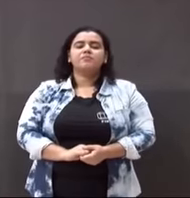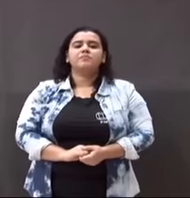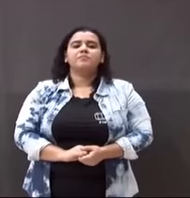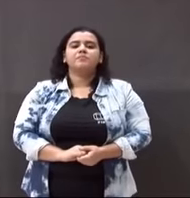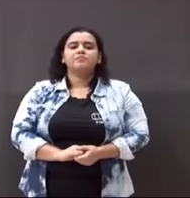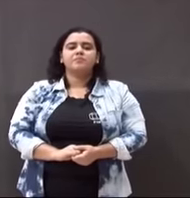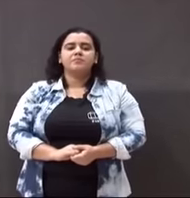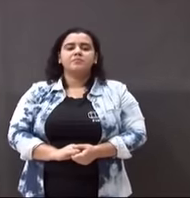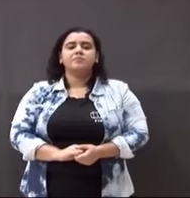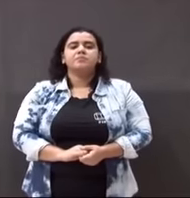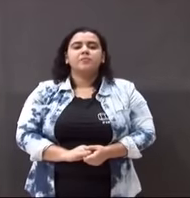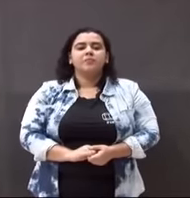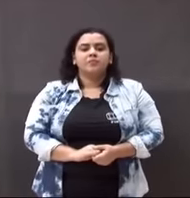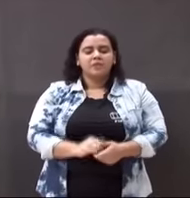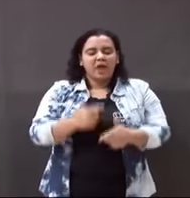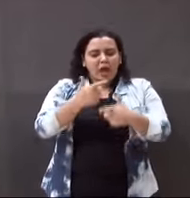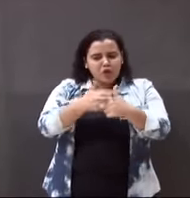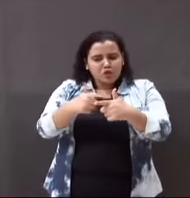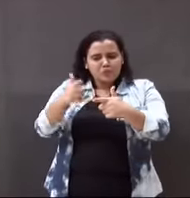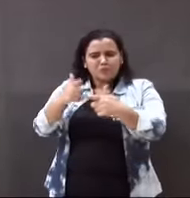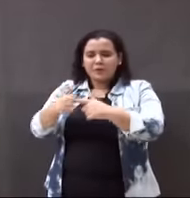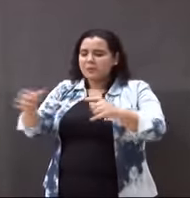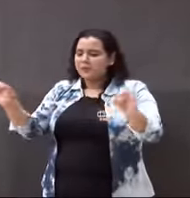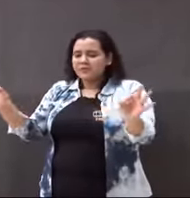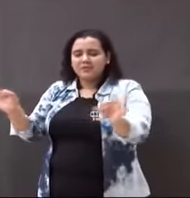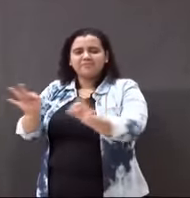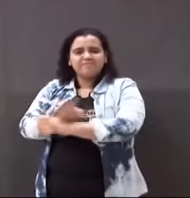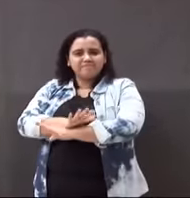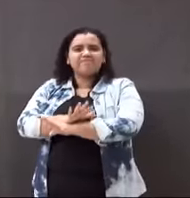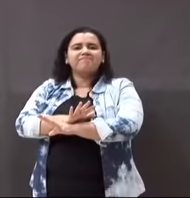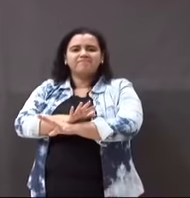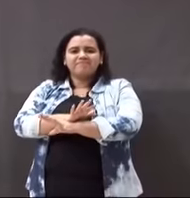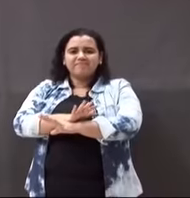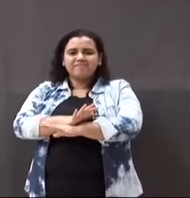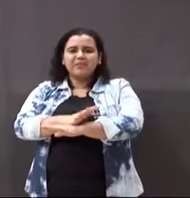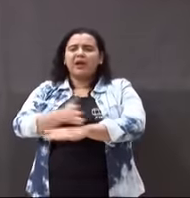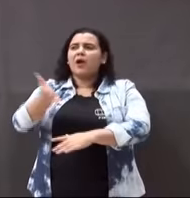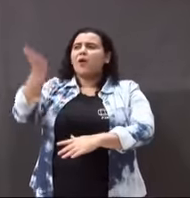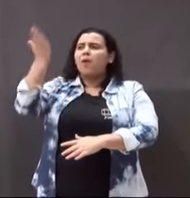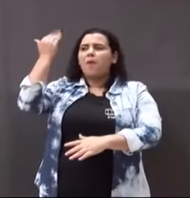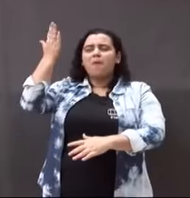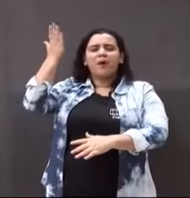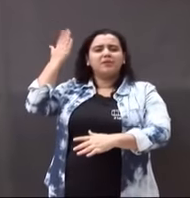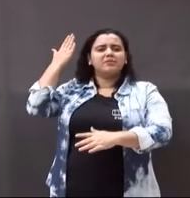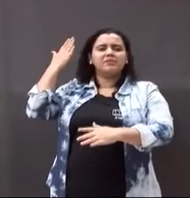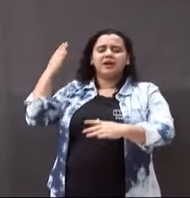A solução para tudo. Vamos botar claro, vamos embora. Que me aconteceu.